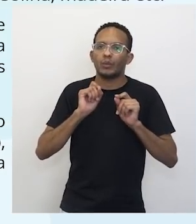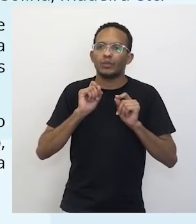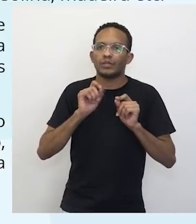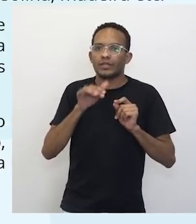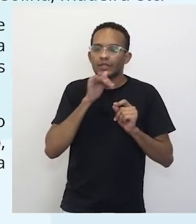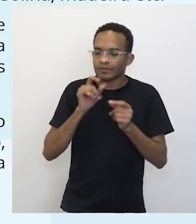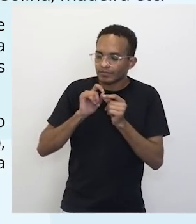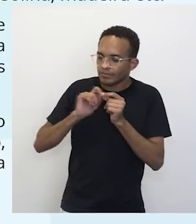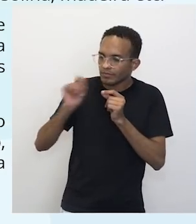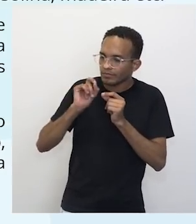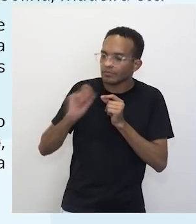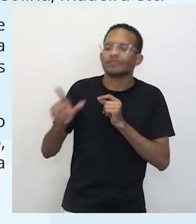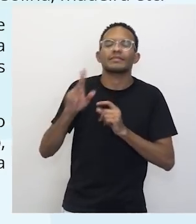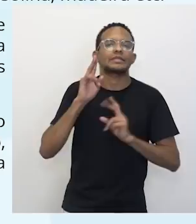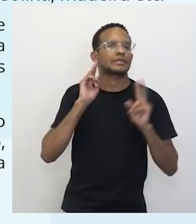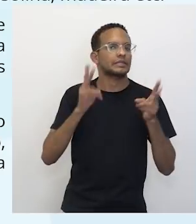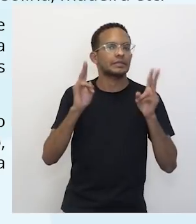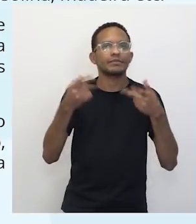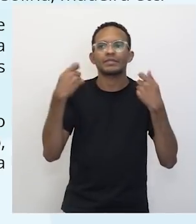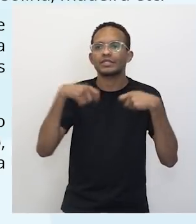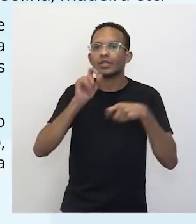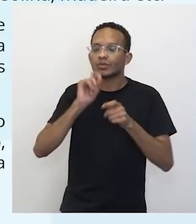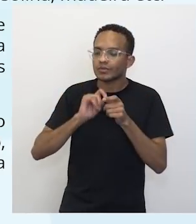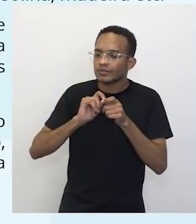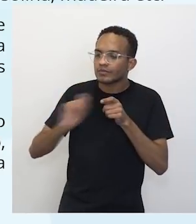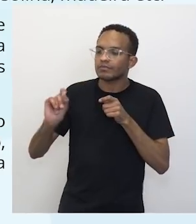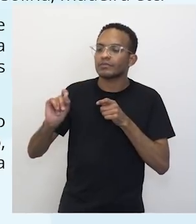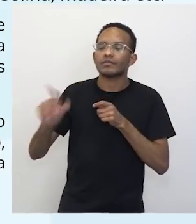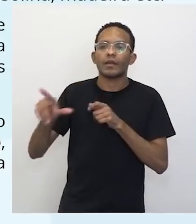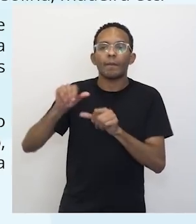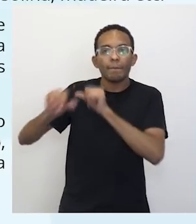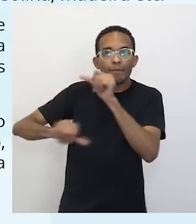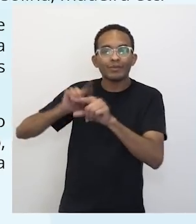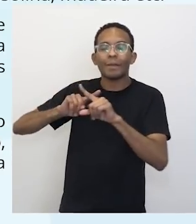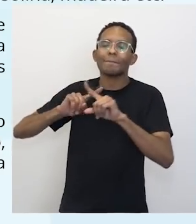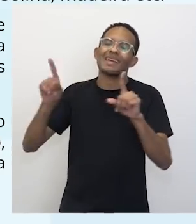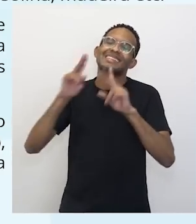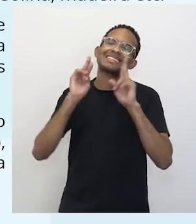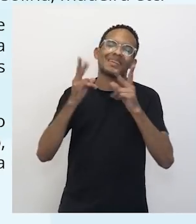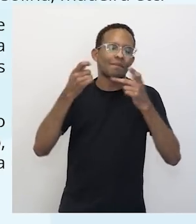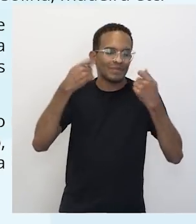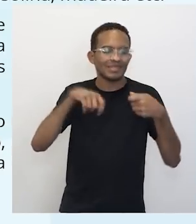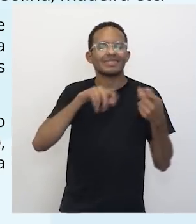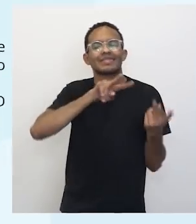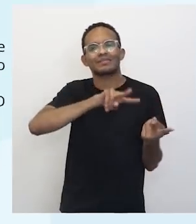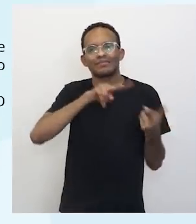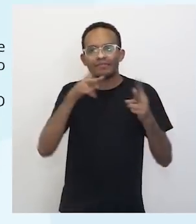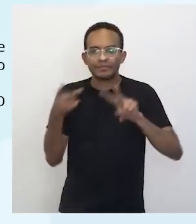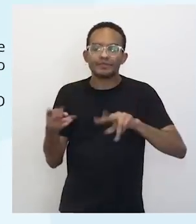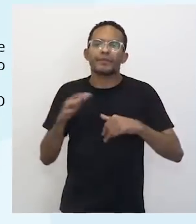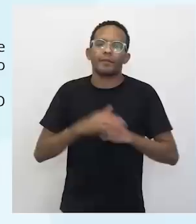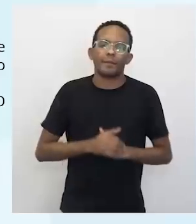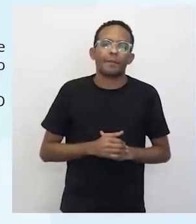uma faísca? Sim. A faísca modifica, mas sempre a gente vai precisar.